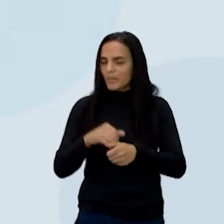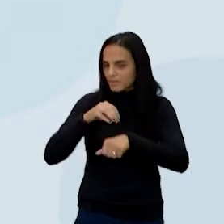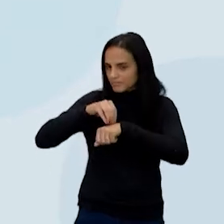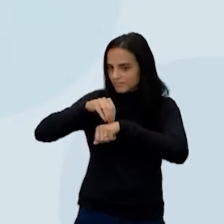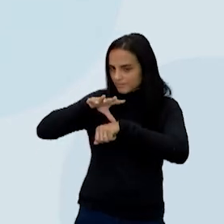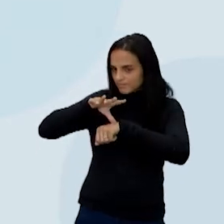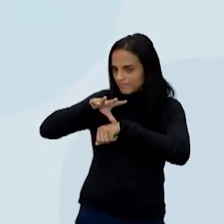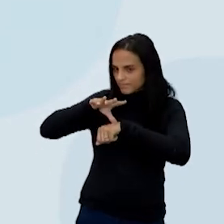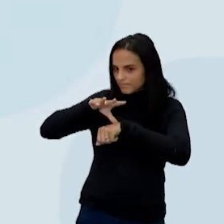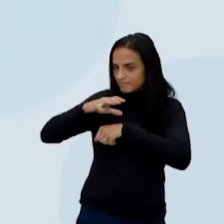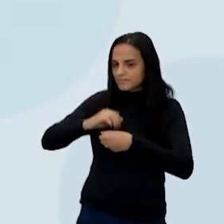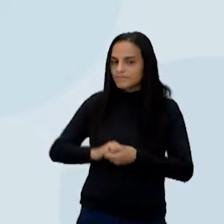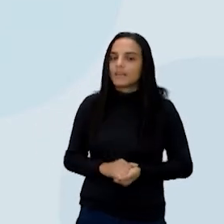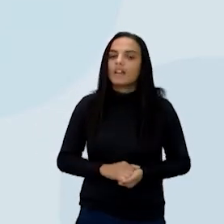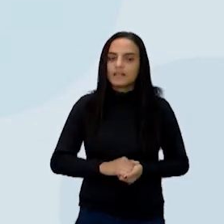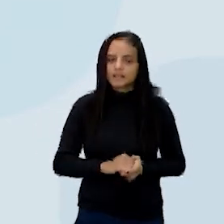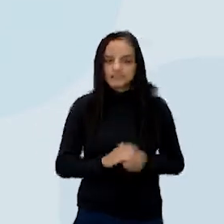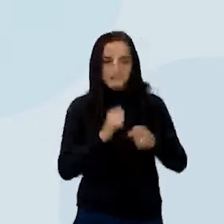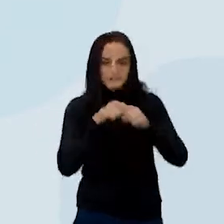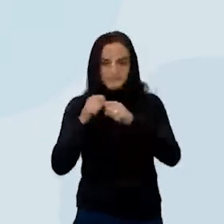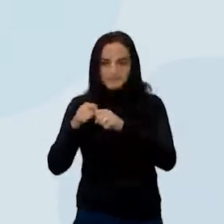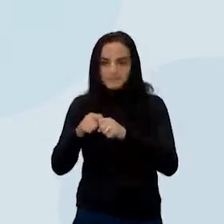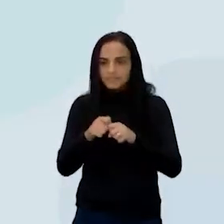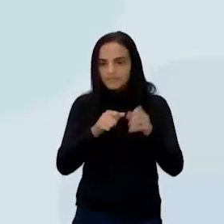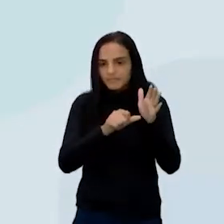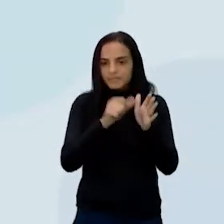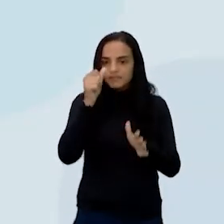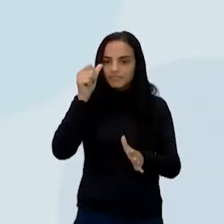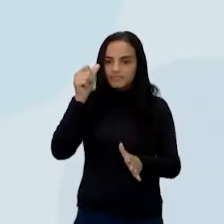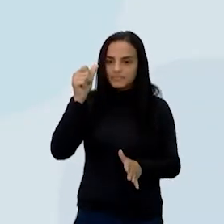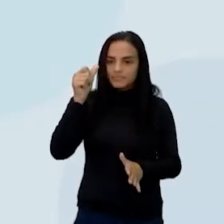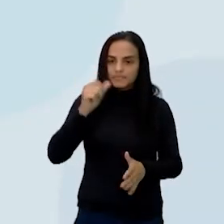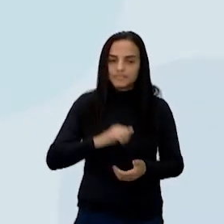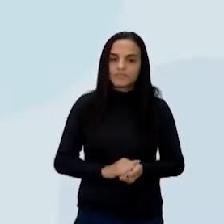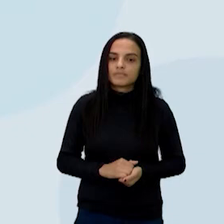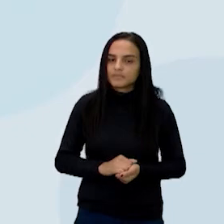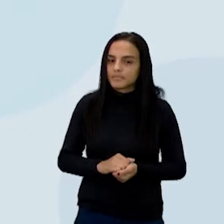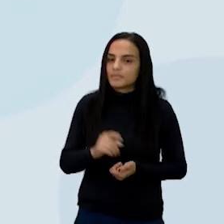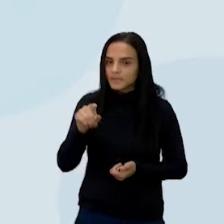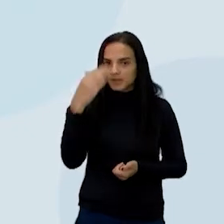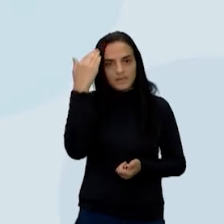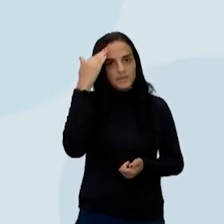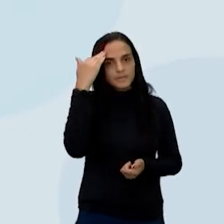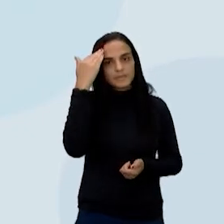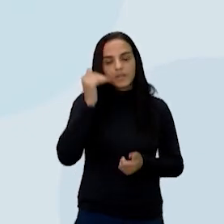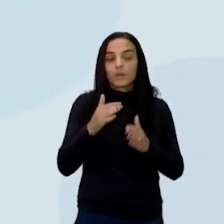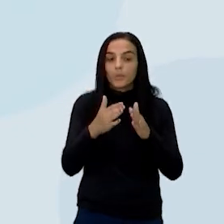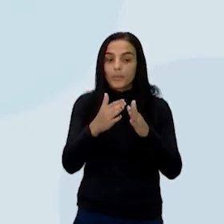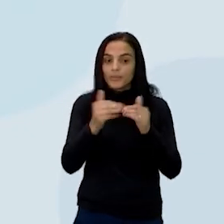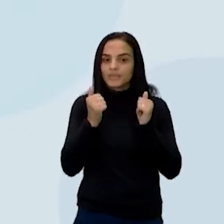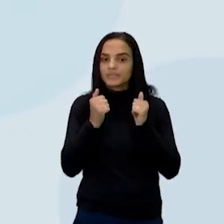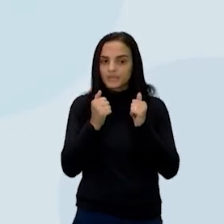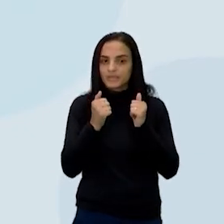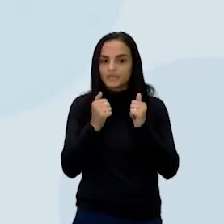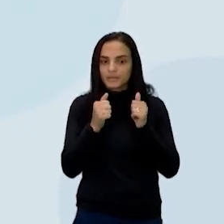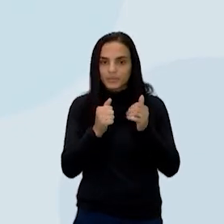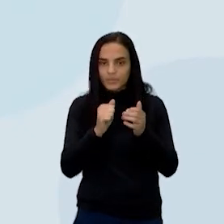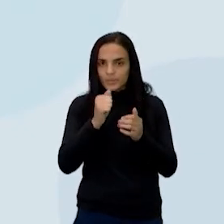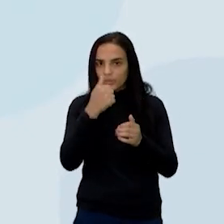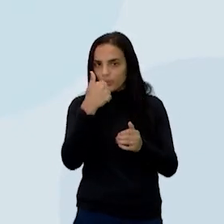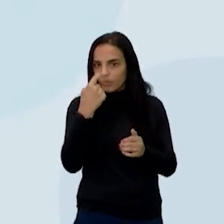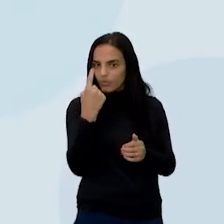para vocês e eu vou fazer aqui a primeira, até para vocês entenderem, né? Então, eu estou pedindo aqui no item